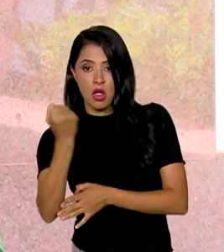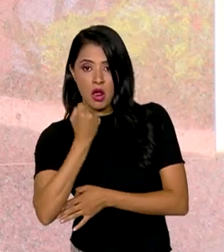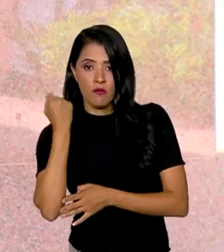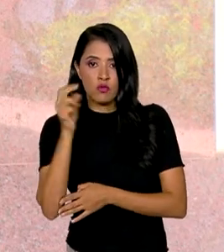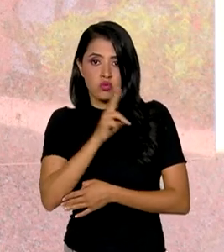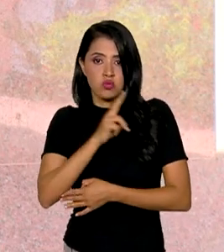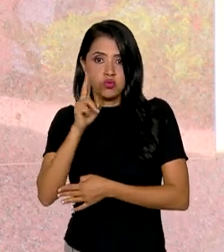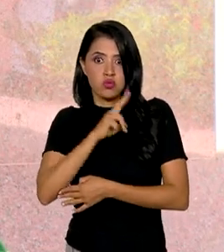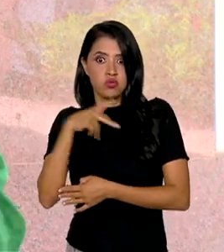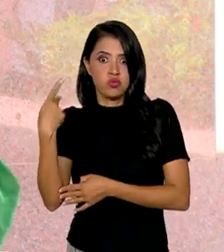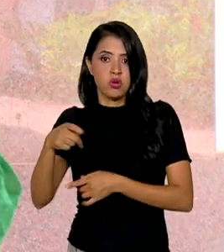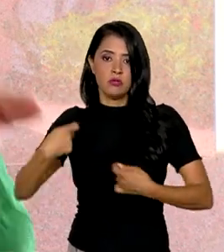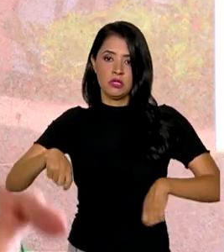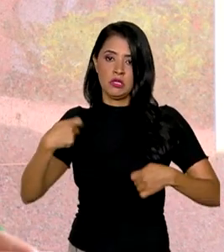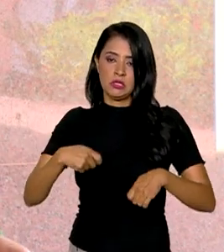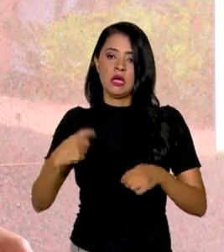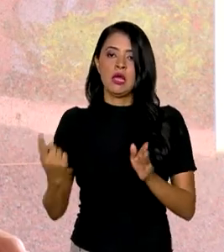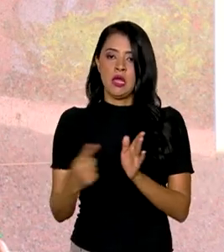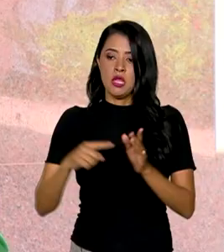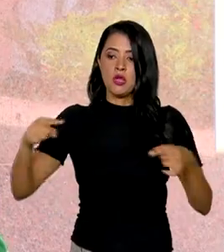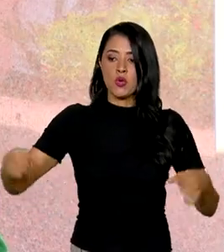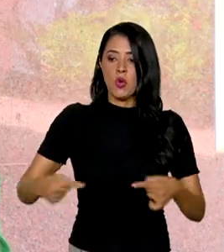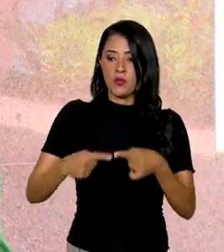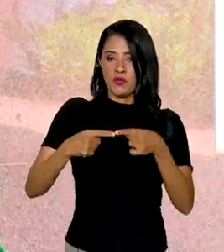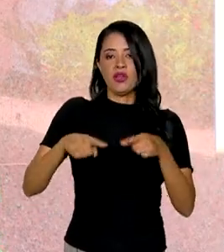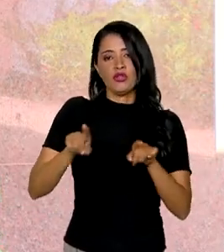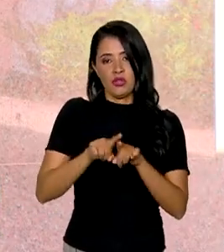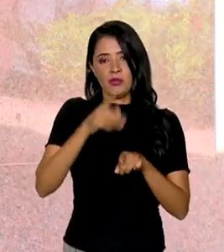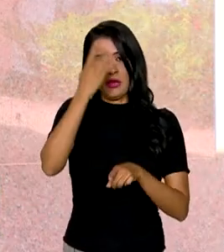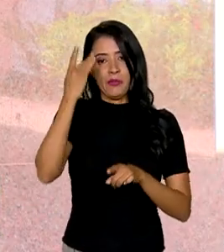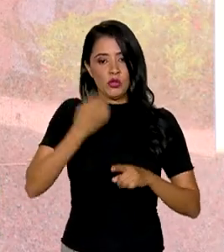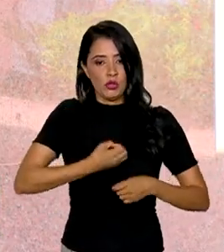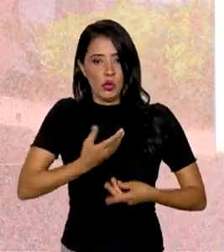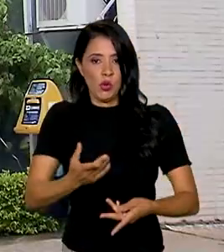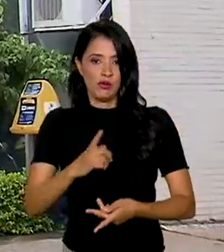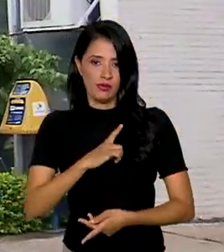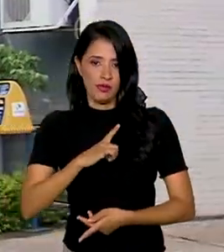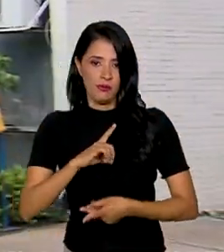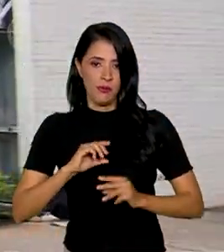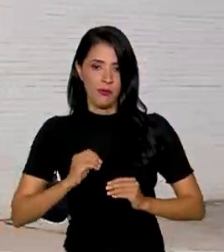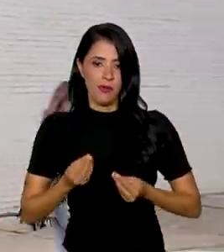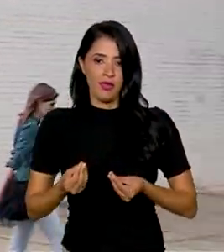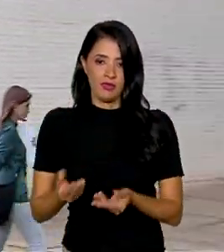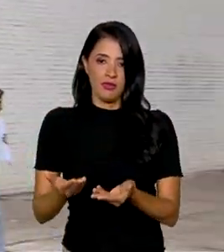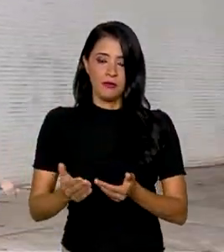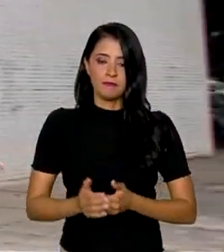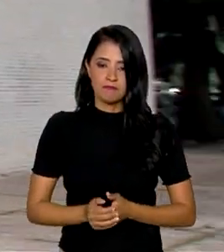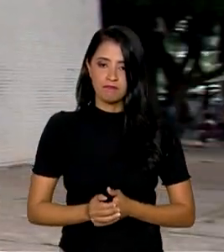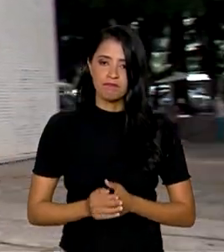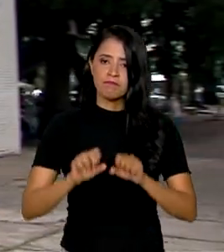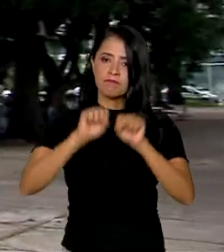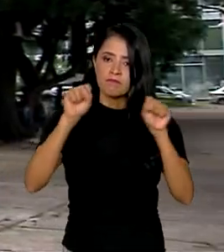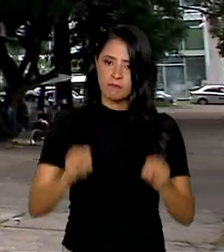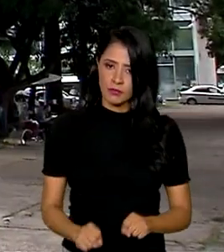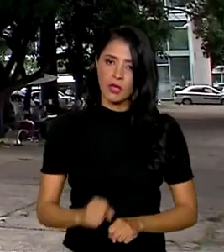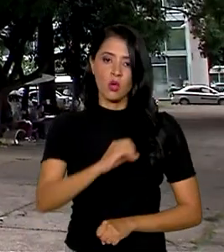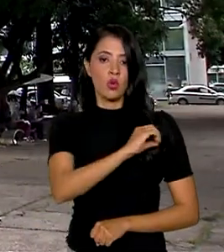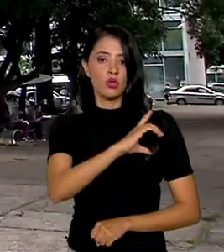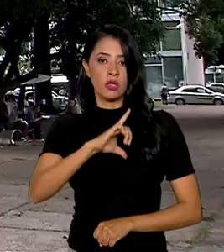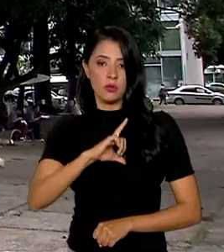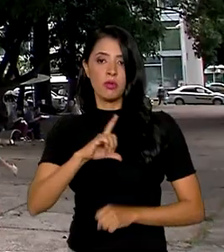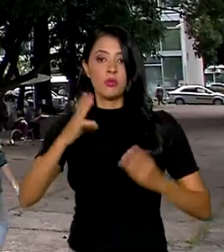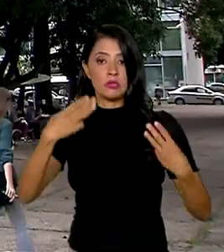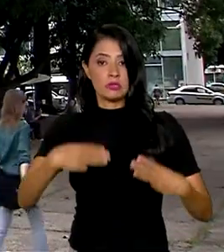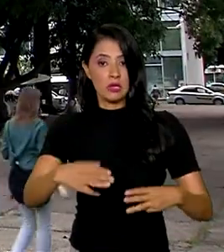urgência da situação e compatibilidade com doadores existente Esse sistema é comandado pelo Ministério da Saúde